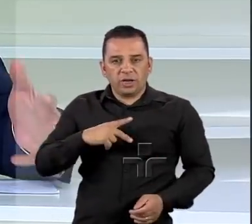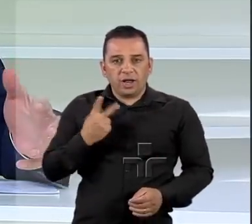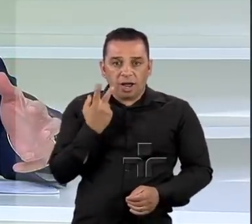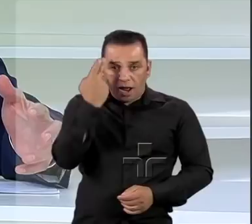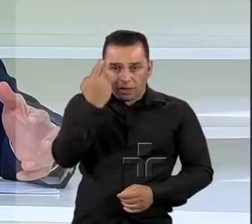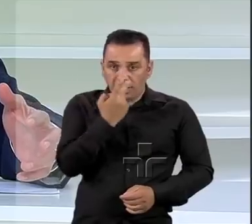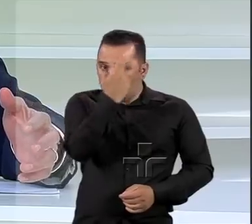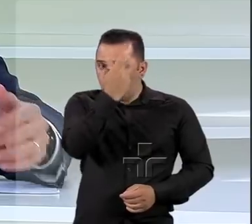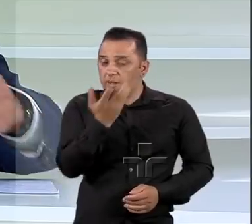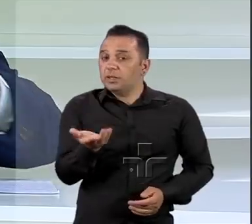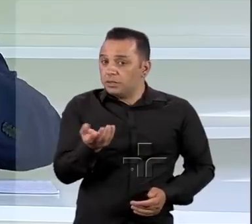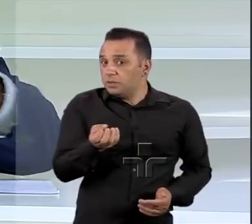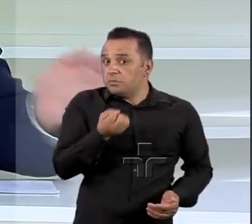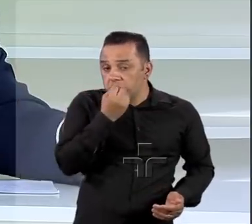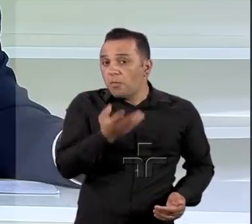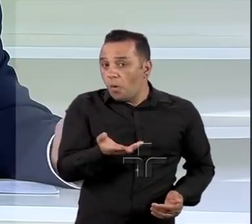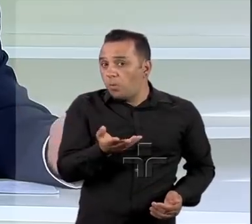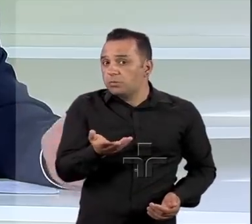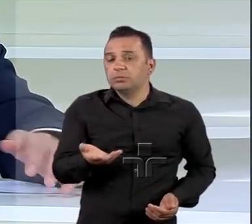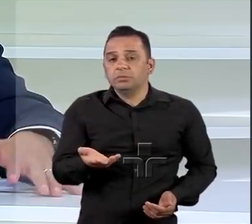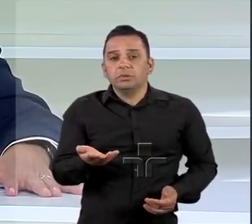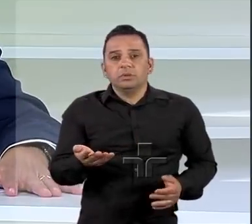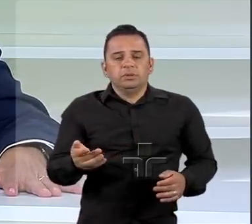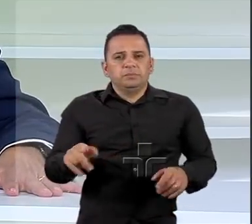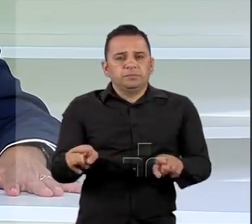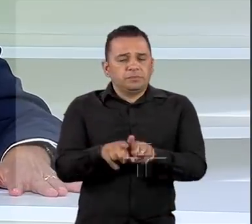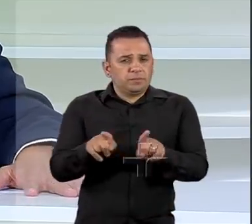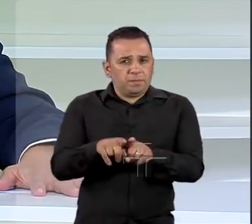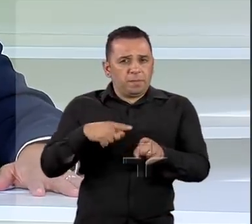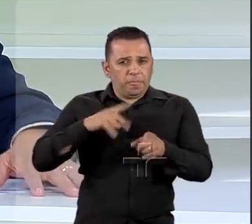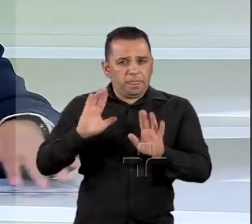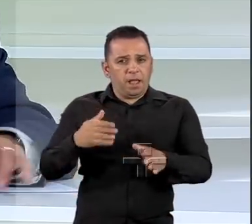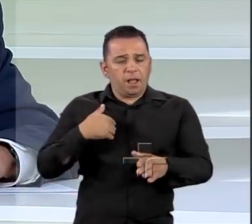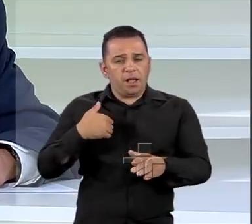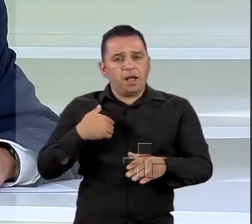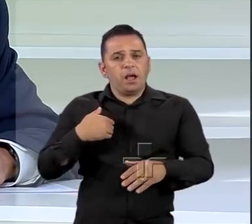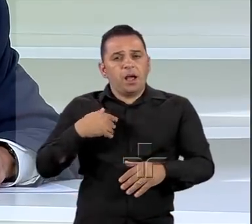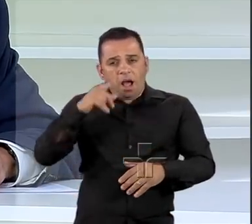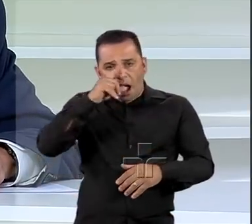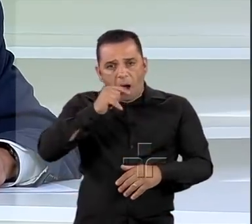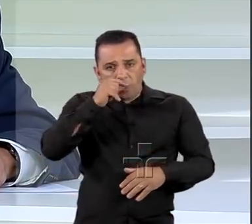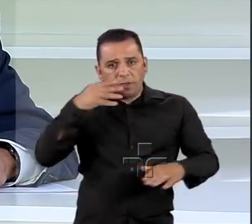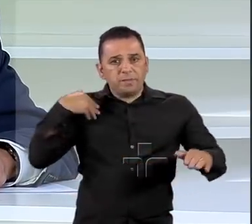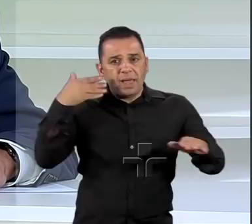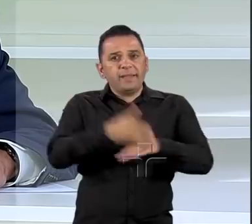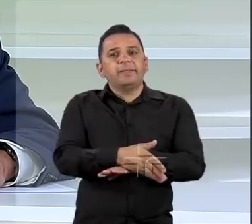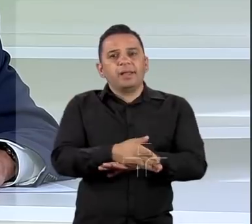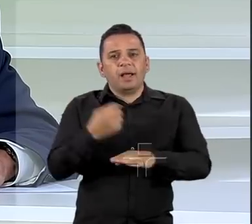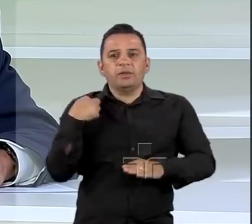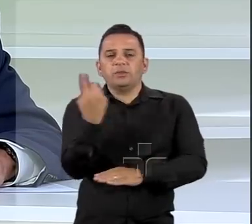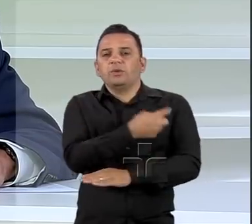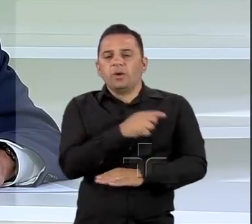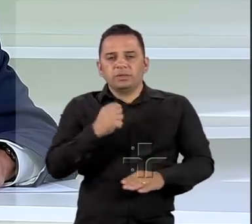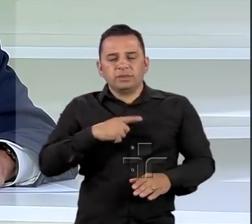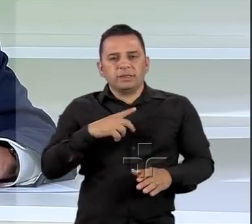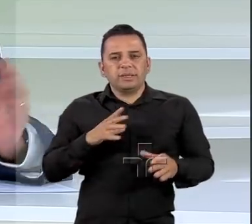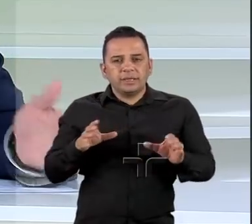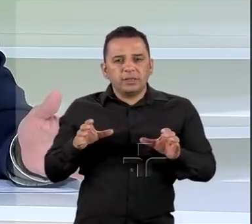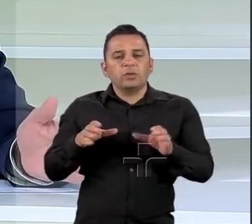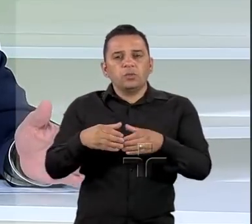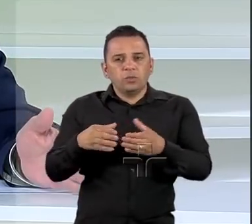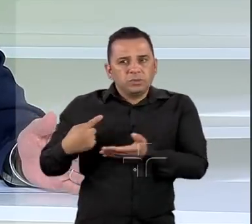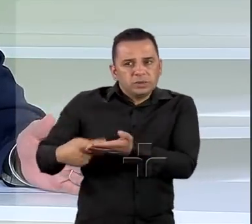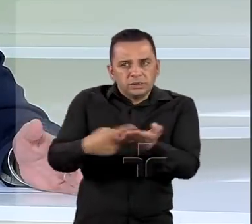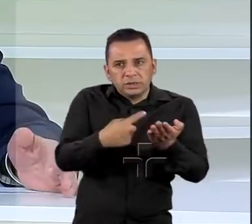passos emergenciais é eminente assim que o presidente Geraldo Alckmin assumir, são os mutirões, especialmente